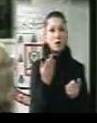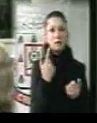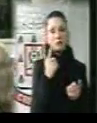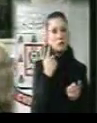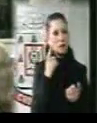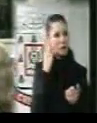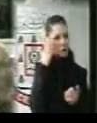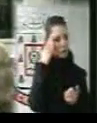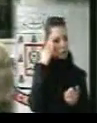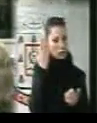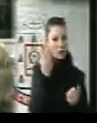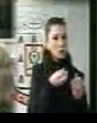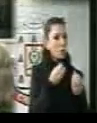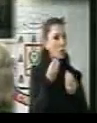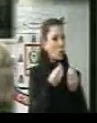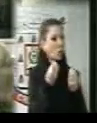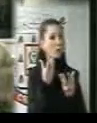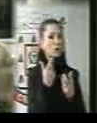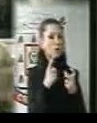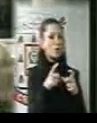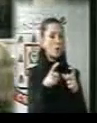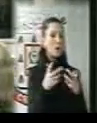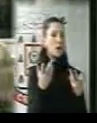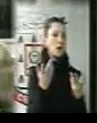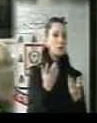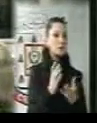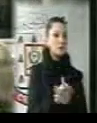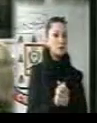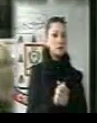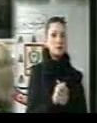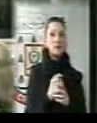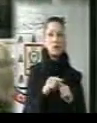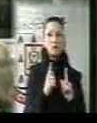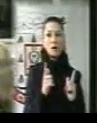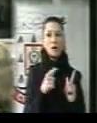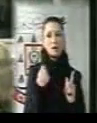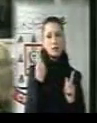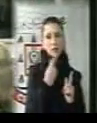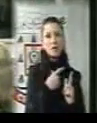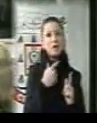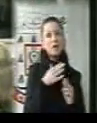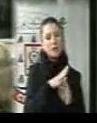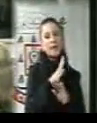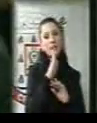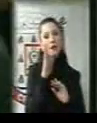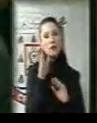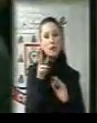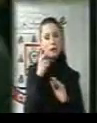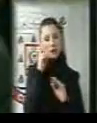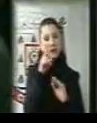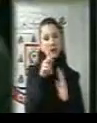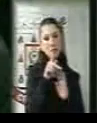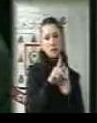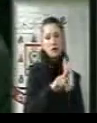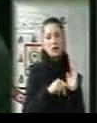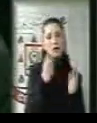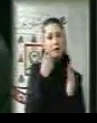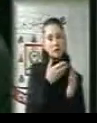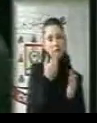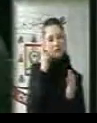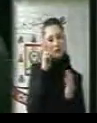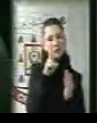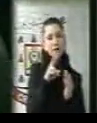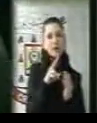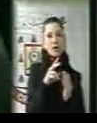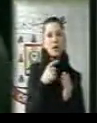cabeça precisão de local aqui de Criciúma. Mas nós vamos levar, a reivindicação será estudada, e também eu